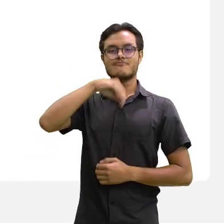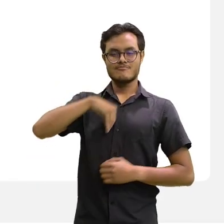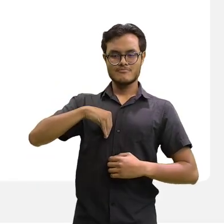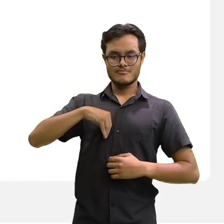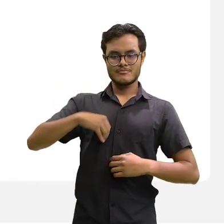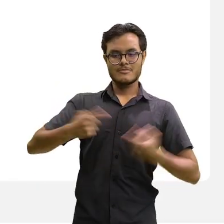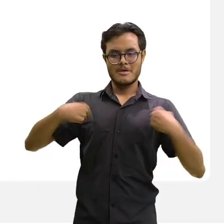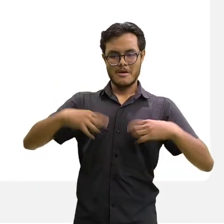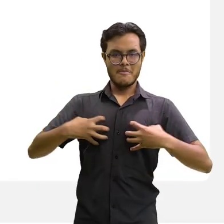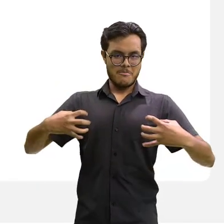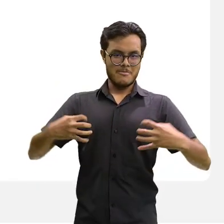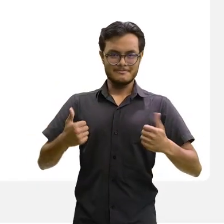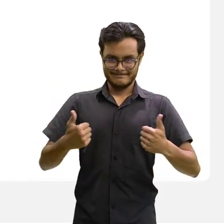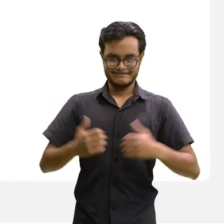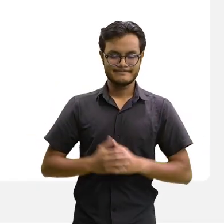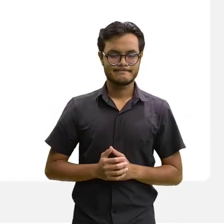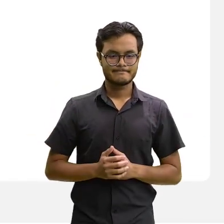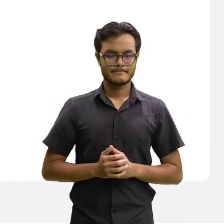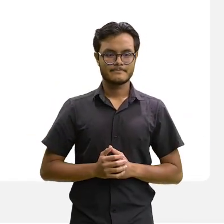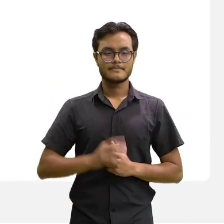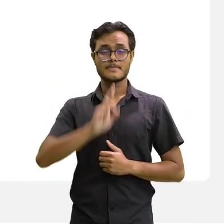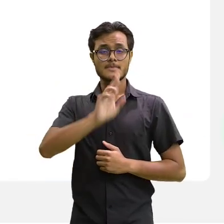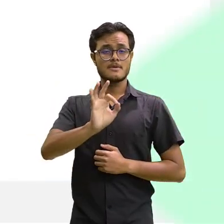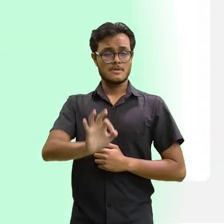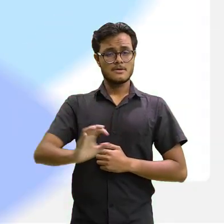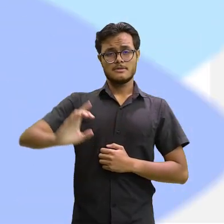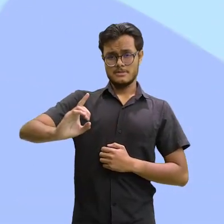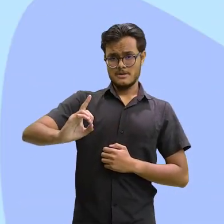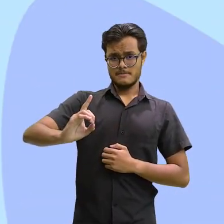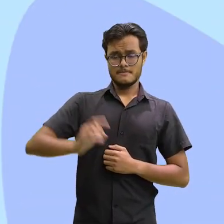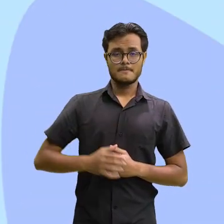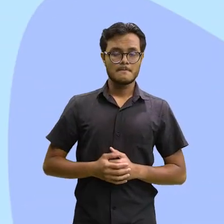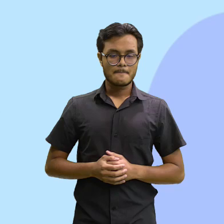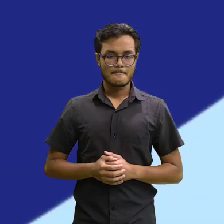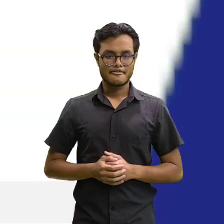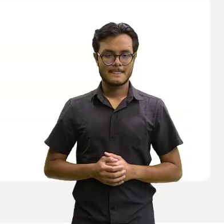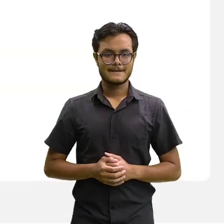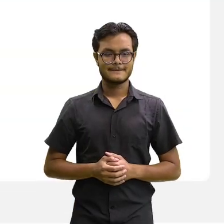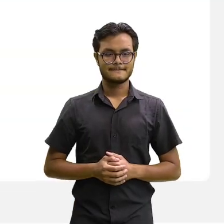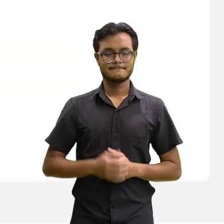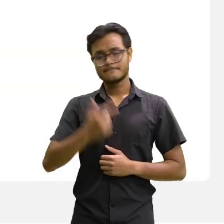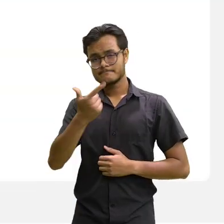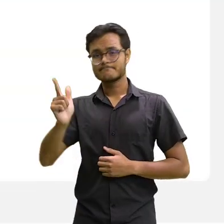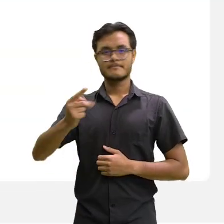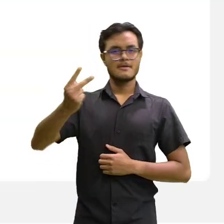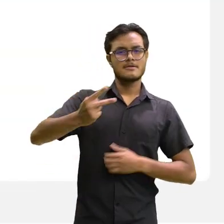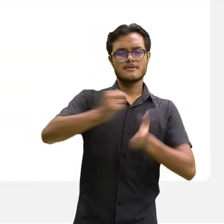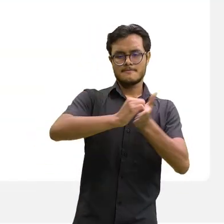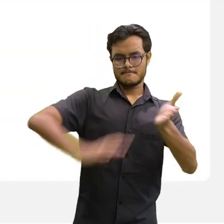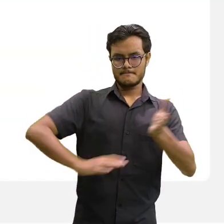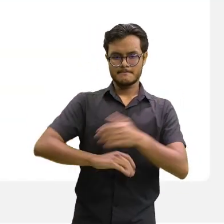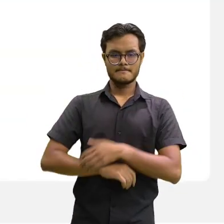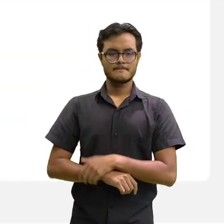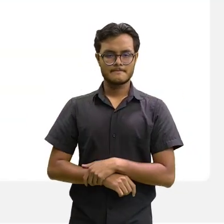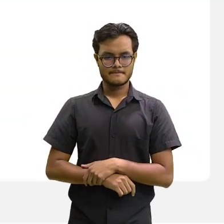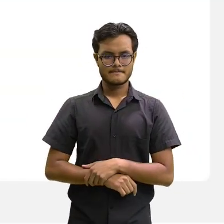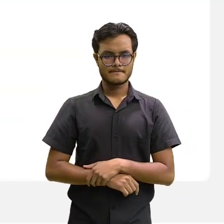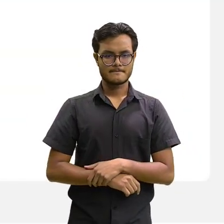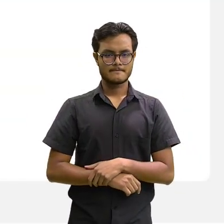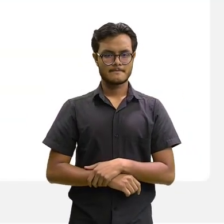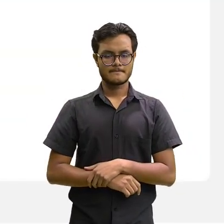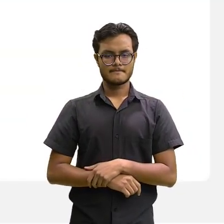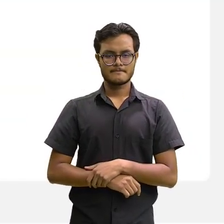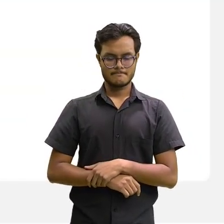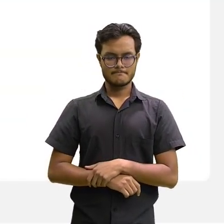evitando o engasgo. Beleza, gente? Resposta letra D de dado. E seguindo na vibe de sistema digestório, vamos analisar